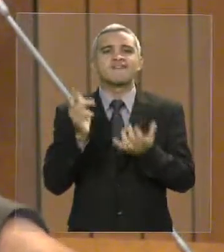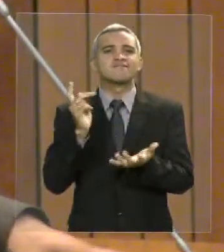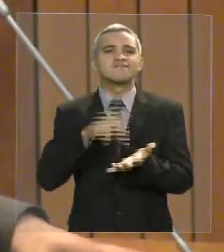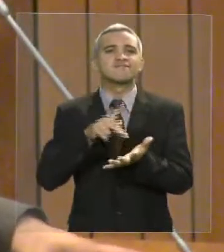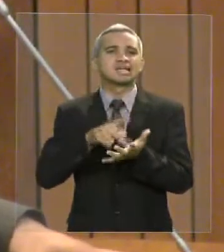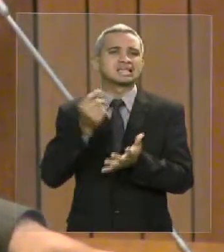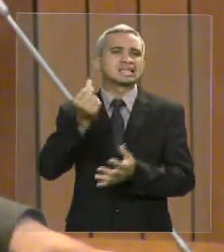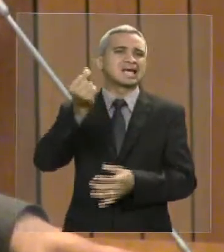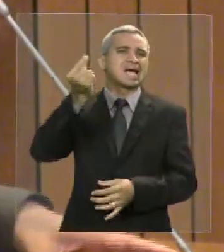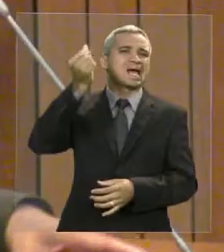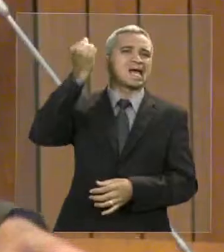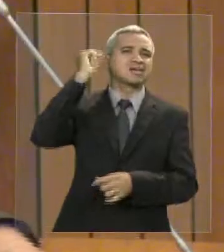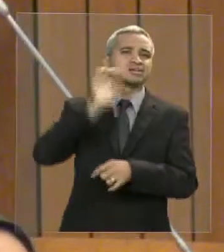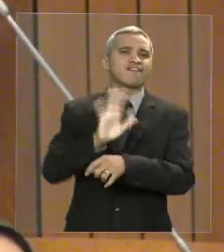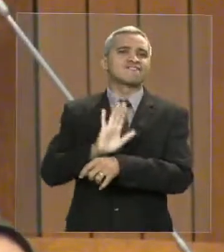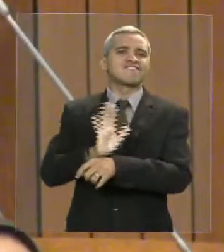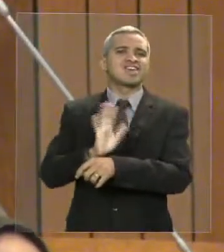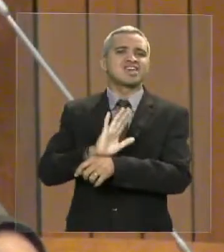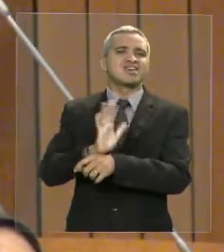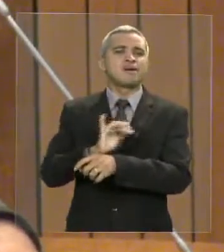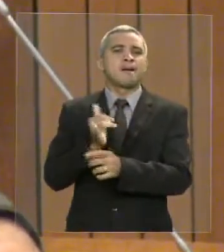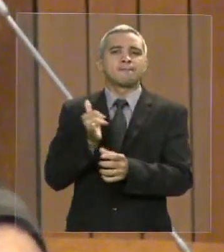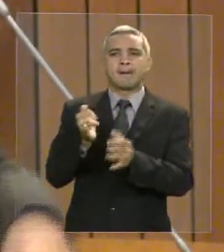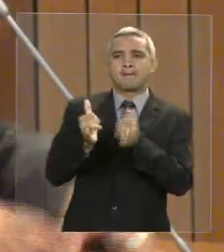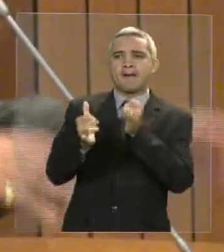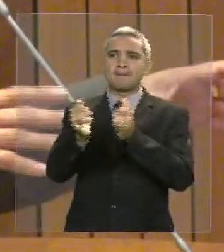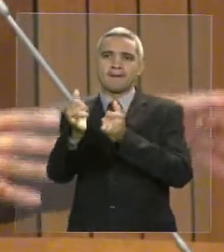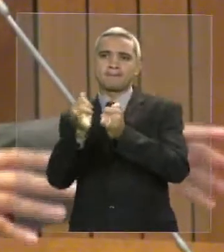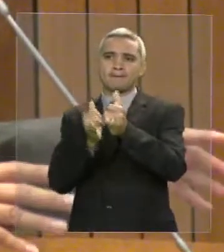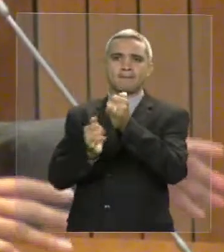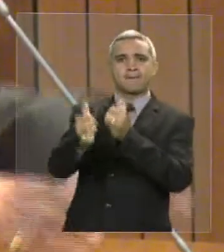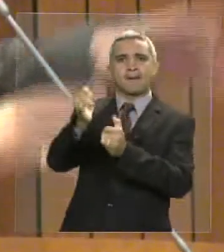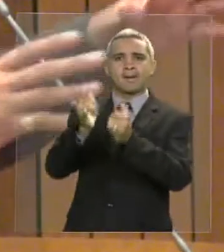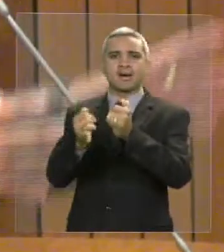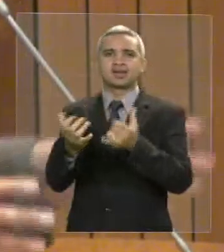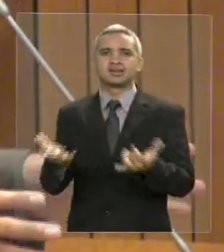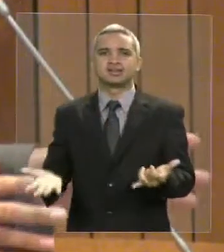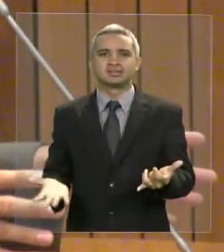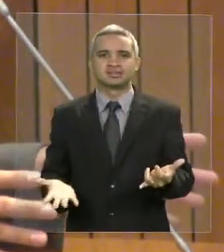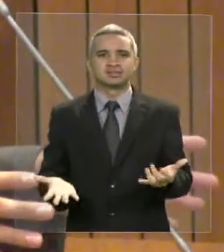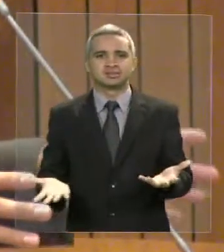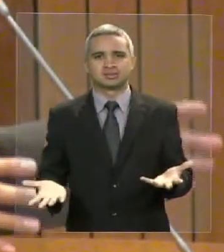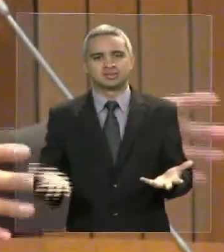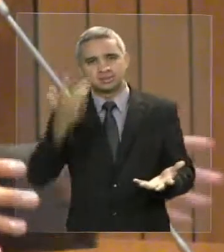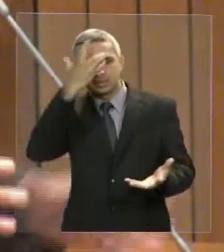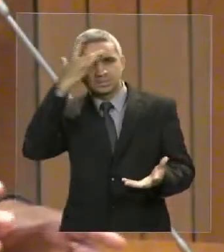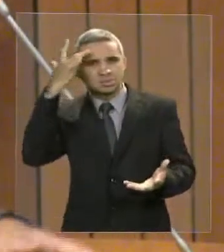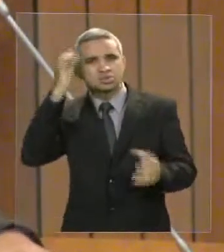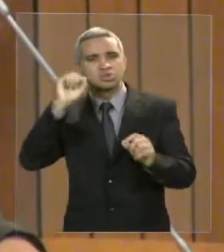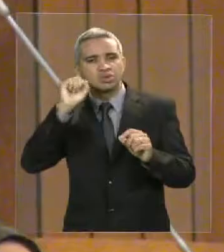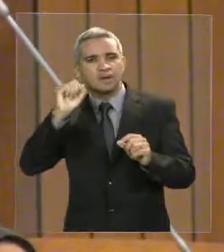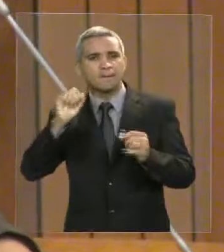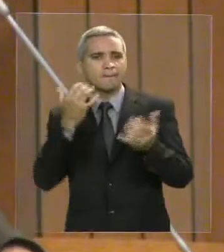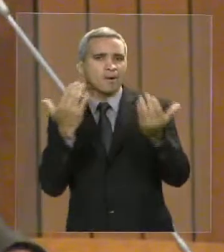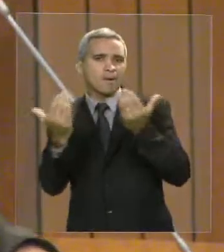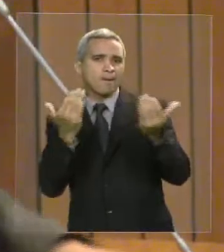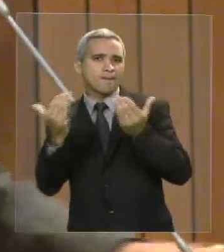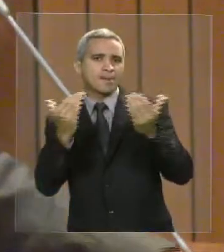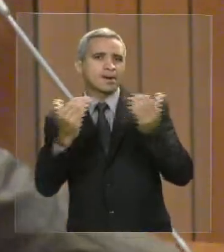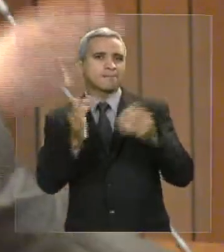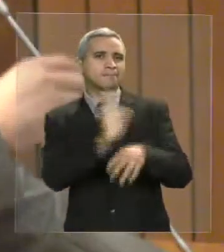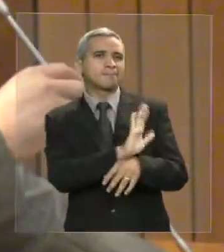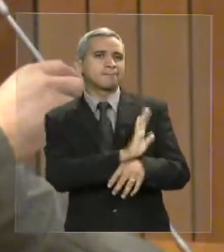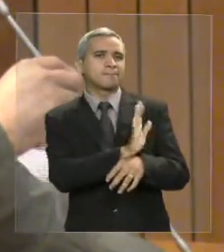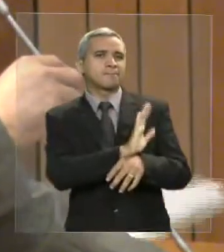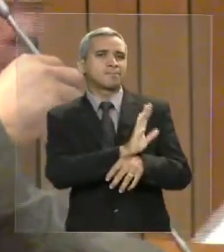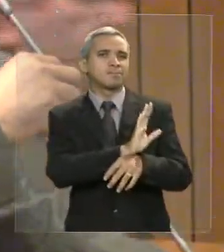cena de filme, né? Até falaram que foi uma superprodução de Hollywood, se nós fôssemos fazer uma comparação pelos